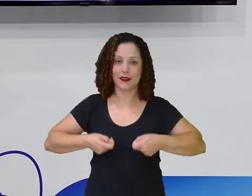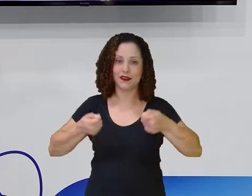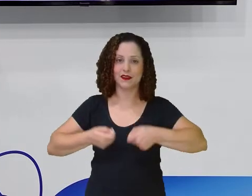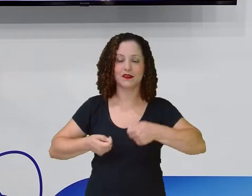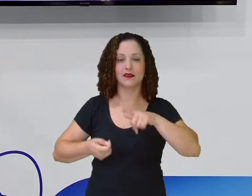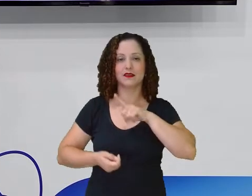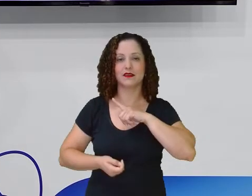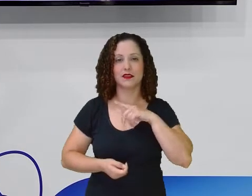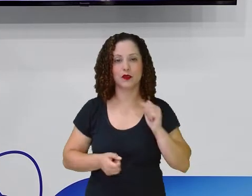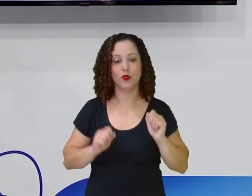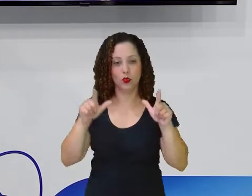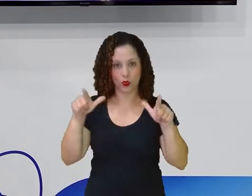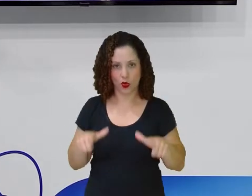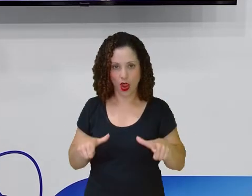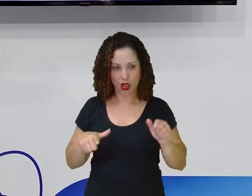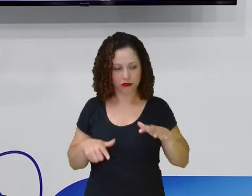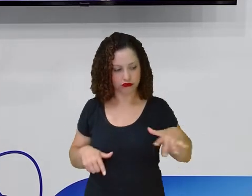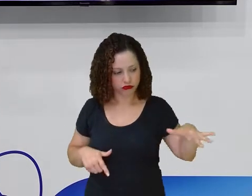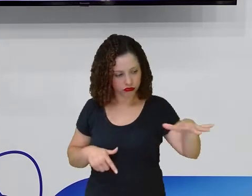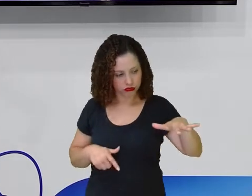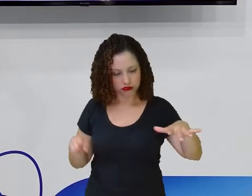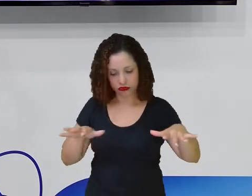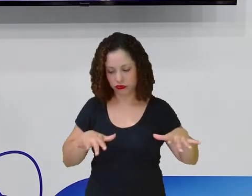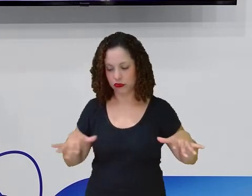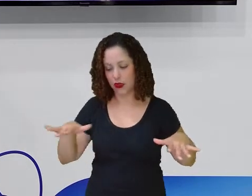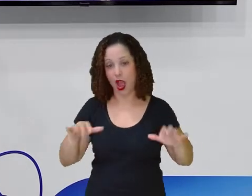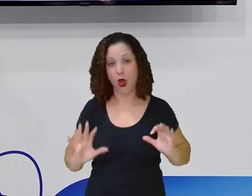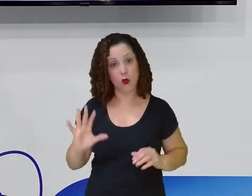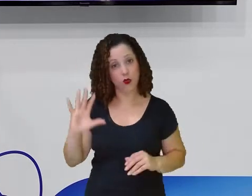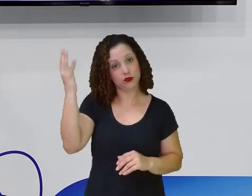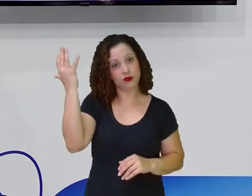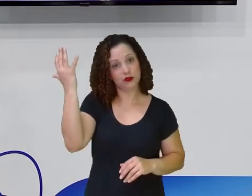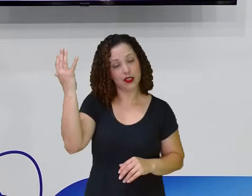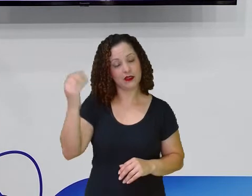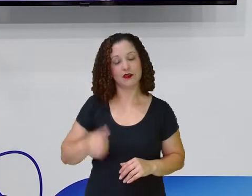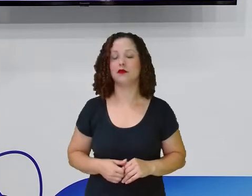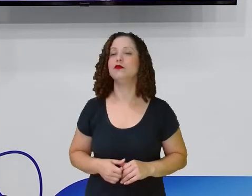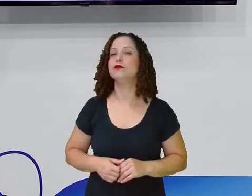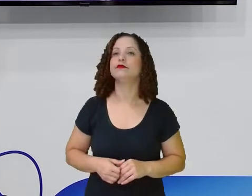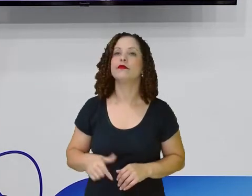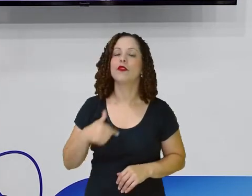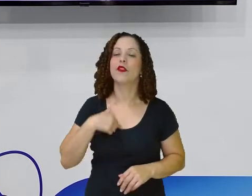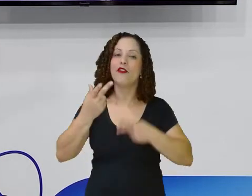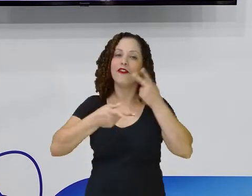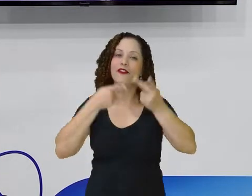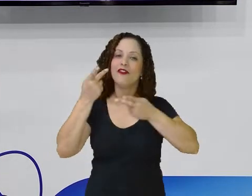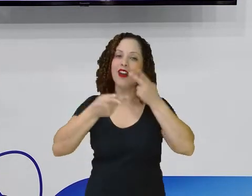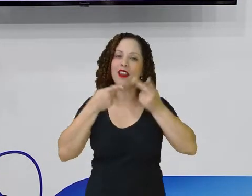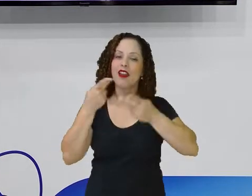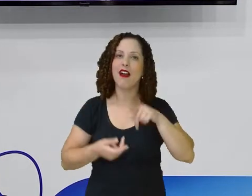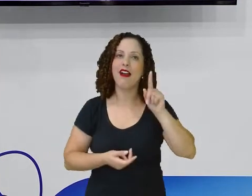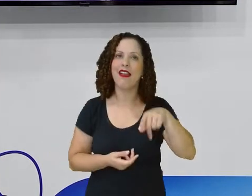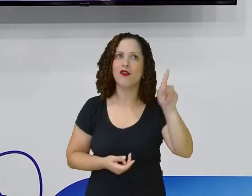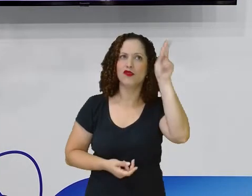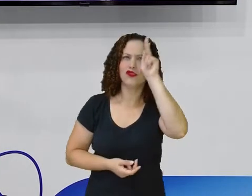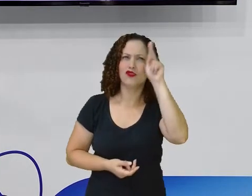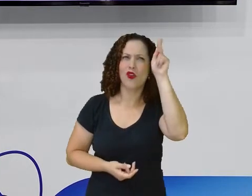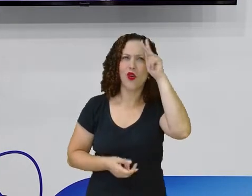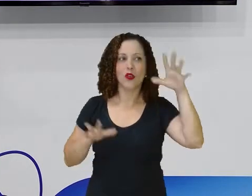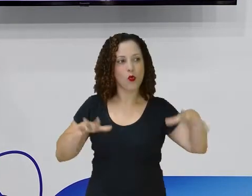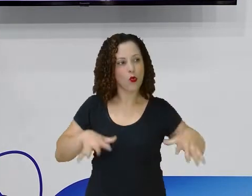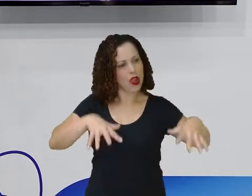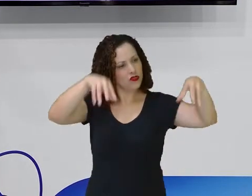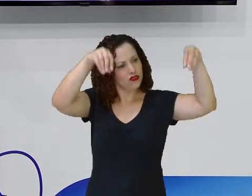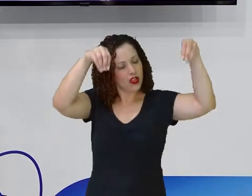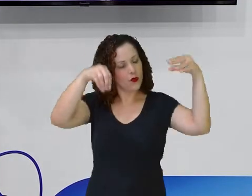um espaço, é um local onde ele se passa. Se eu começo falando para vocês, era uma vez um castelo muito bonito,